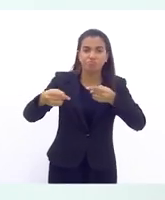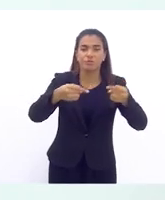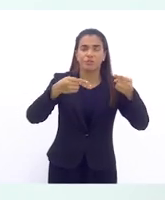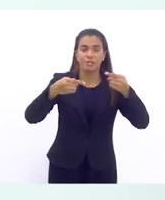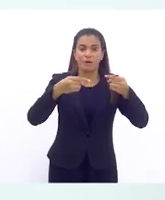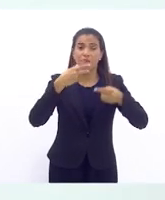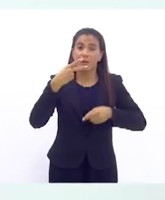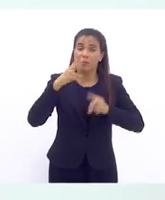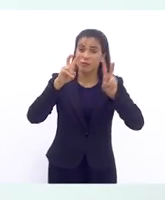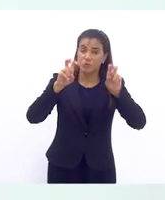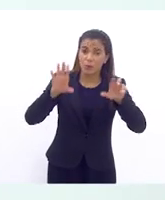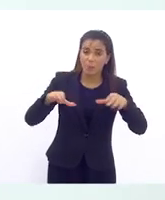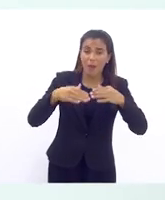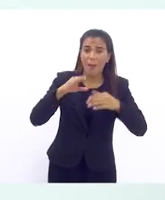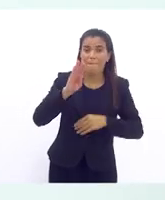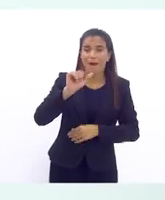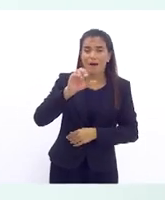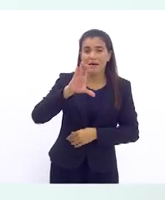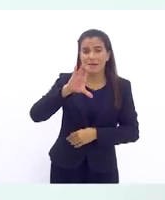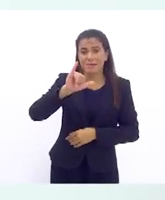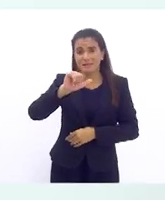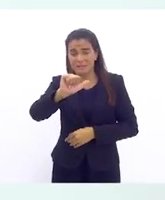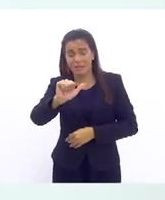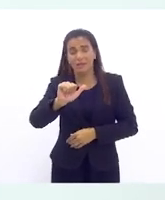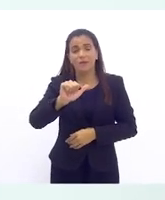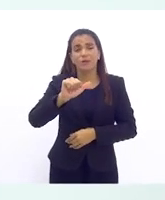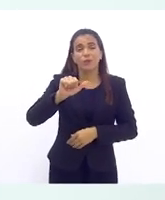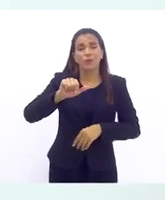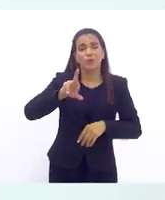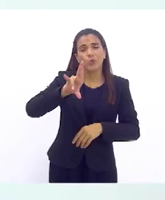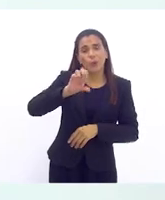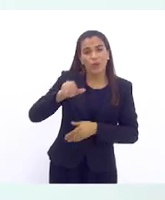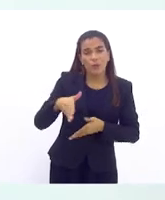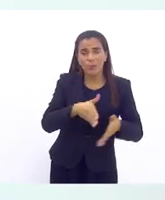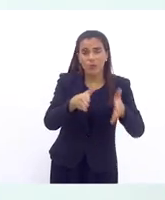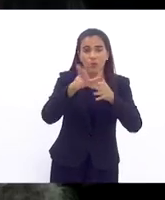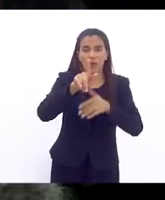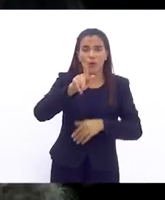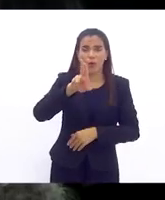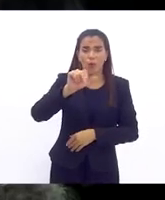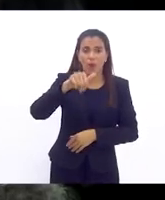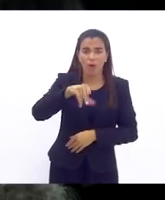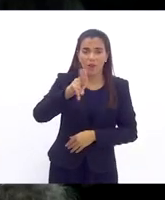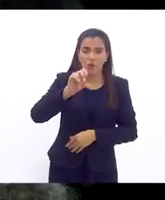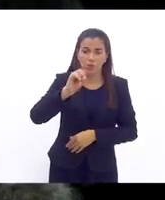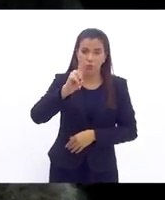bacia do Rio Guandu e a duplicações da nova concessionária é isso obrigado